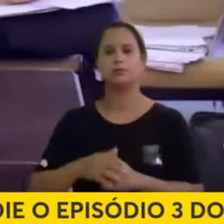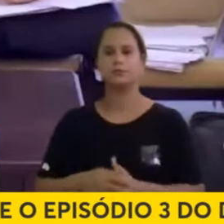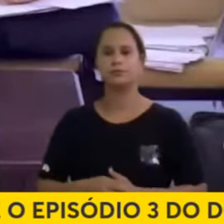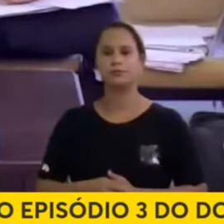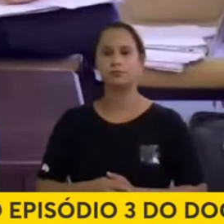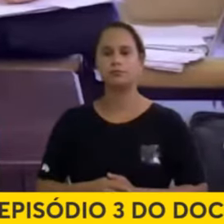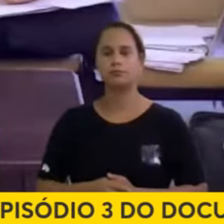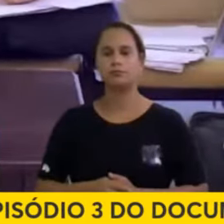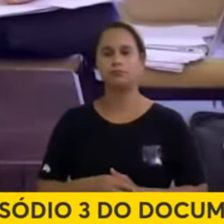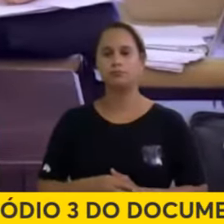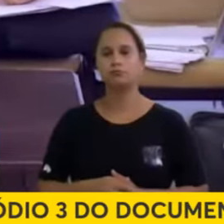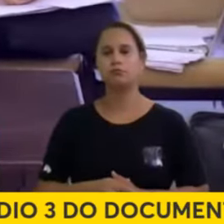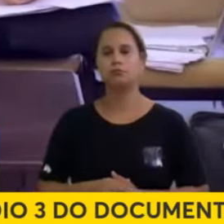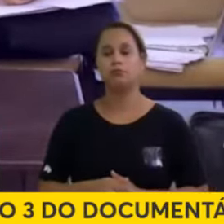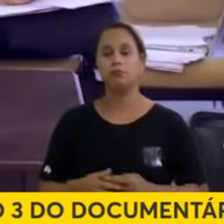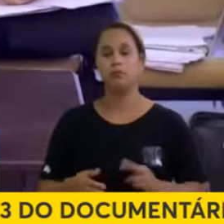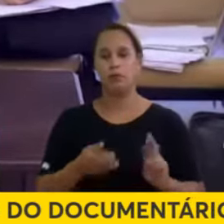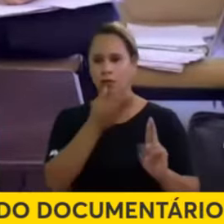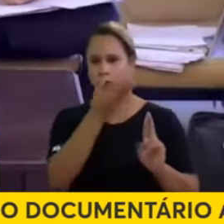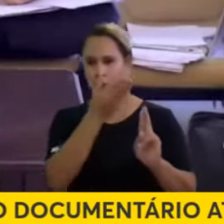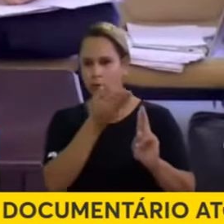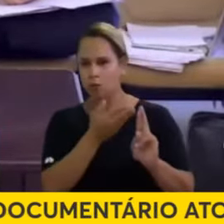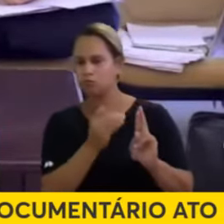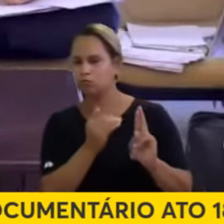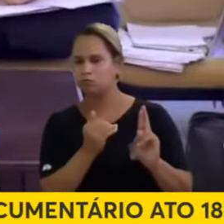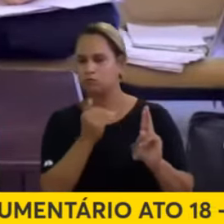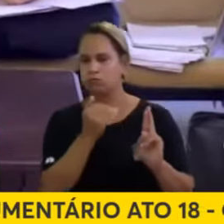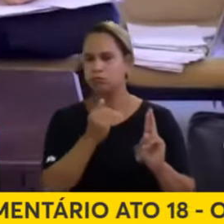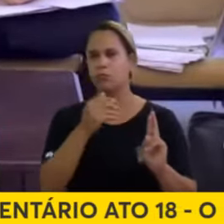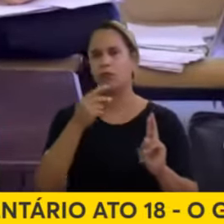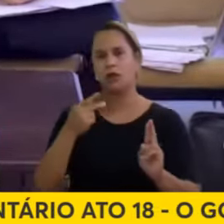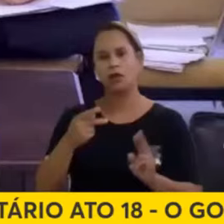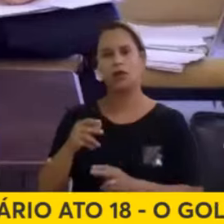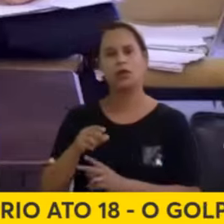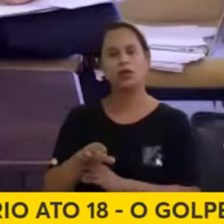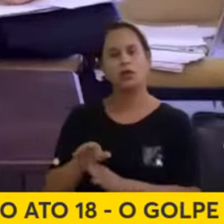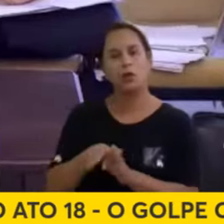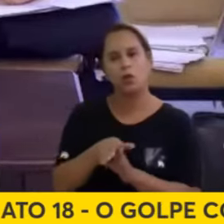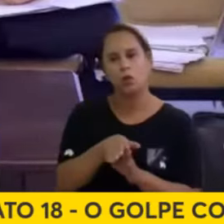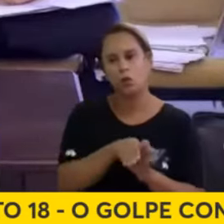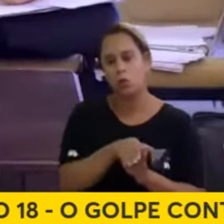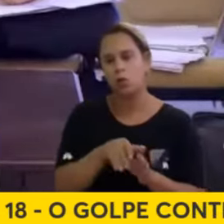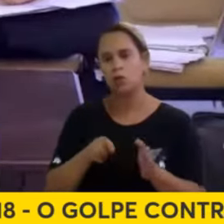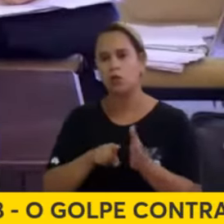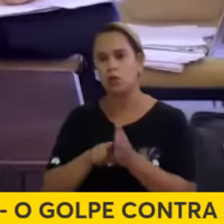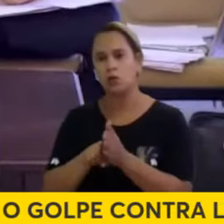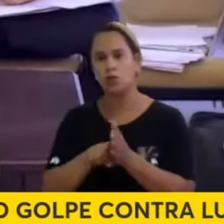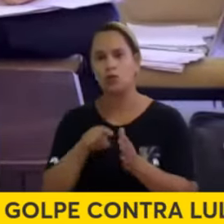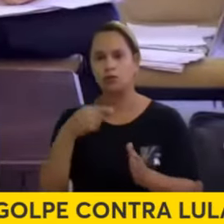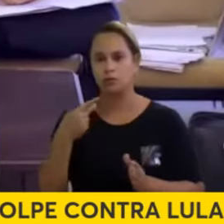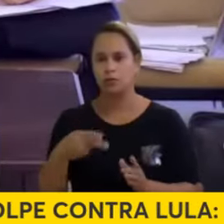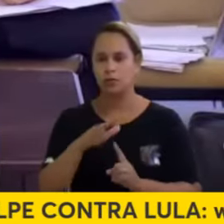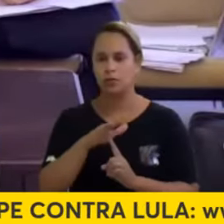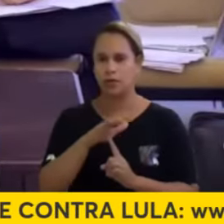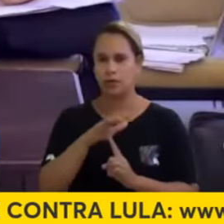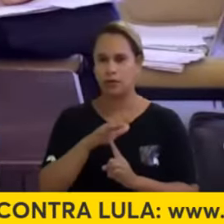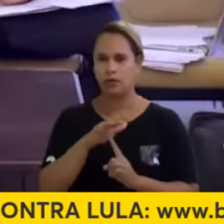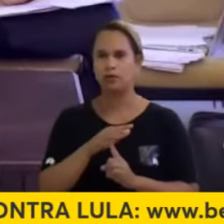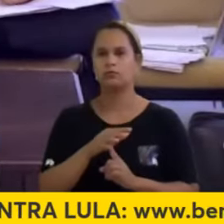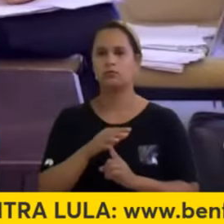representante da Procuradoria Regional Eleitoral do Paraná Dr Marcelo Godói serventuários advogados e espectadores